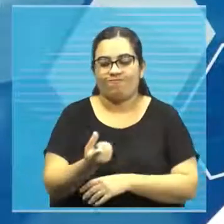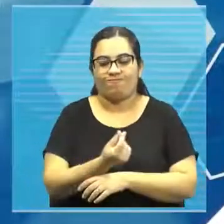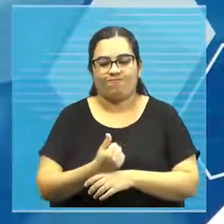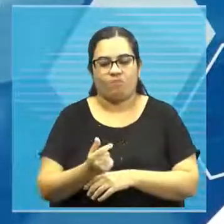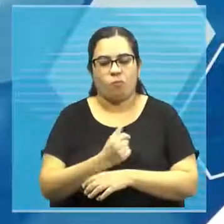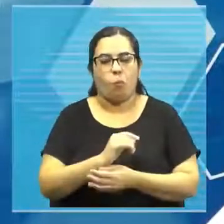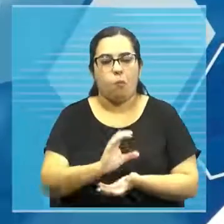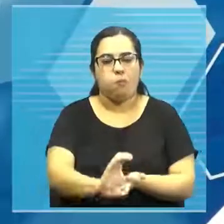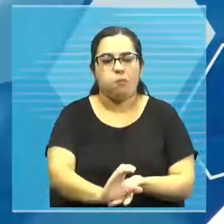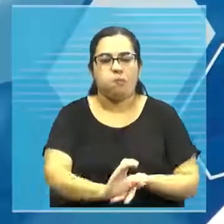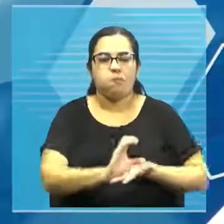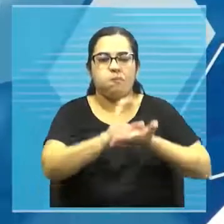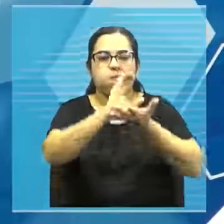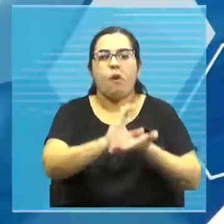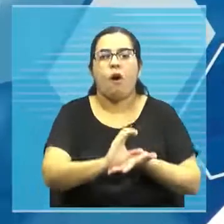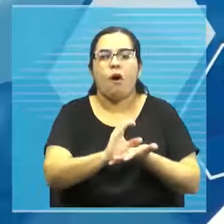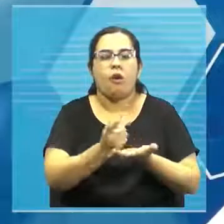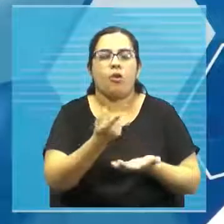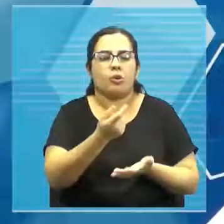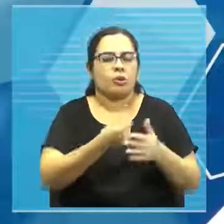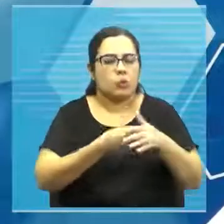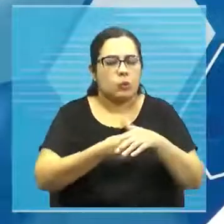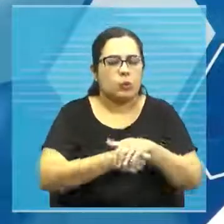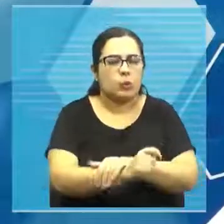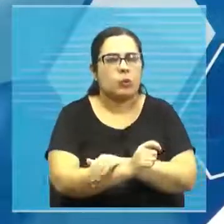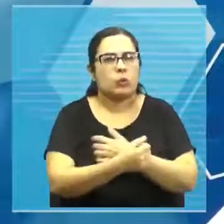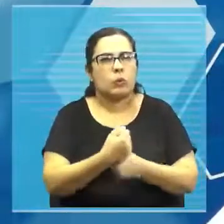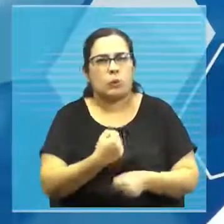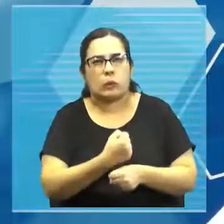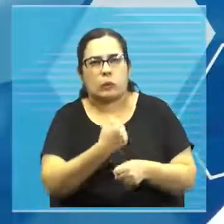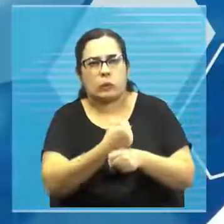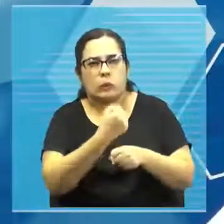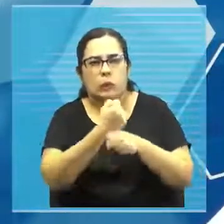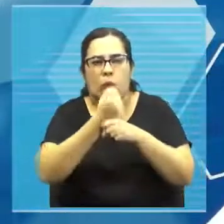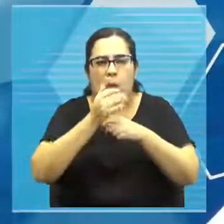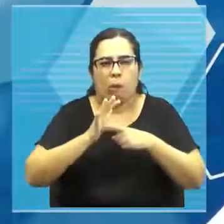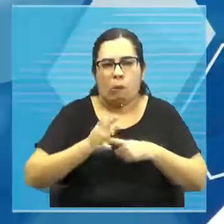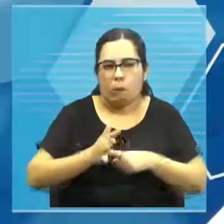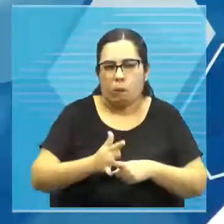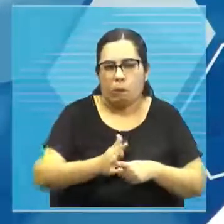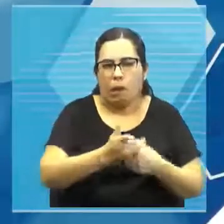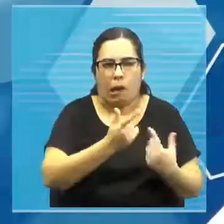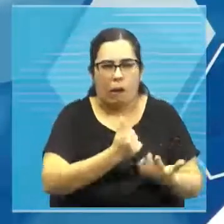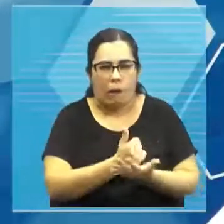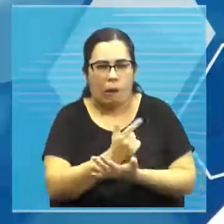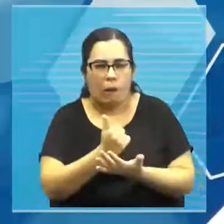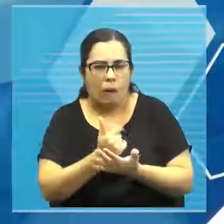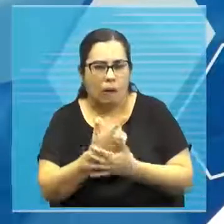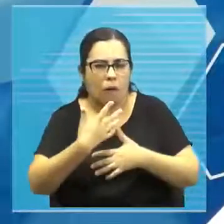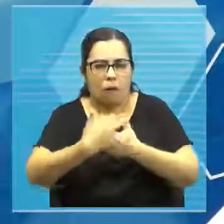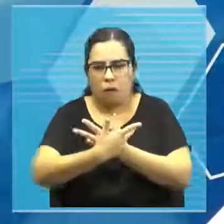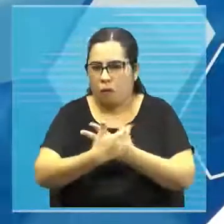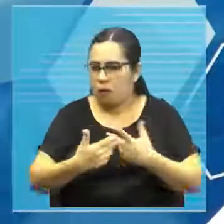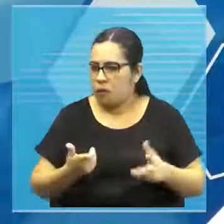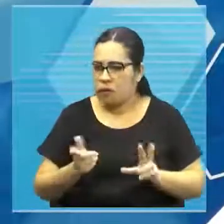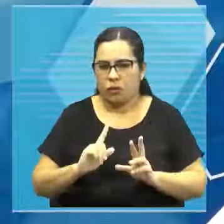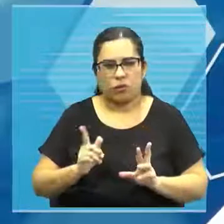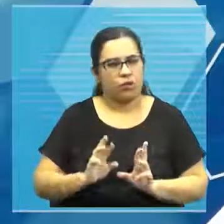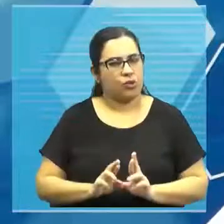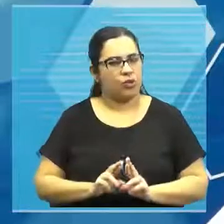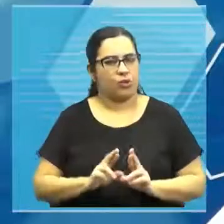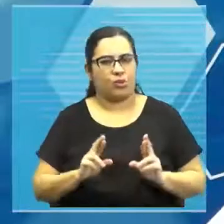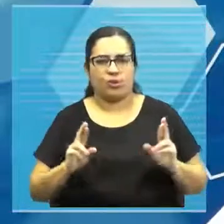capital não é investindo em instalações em máquinas comprando equipamentos ou qualquer